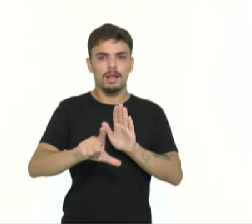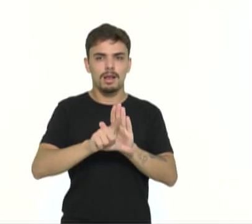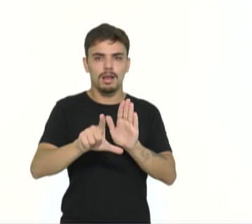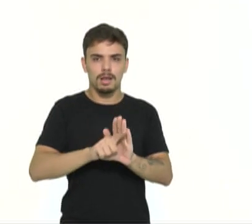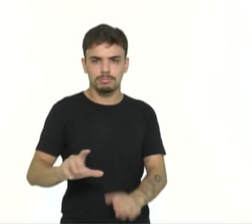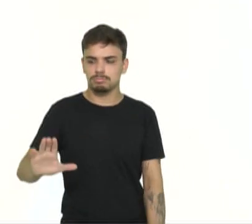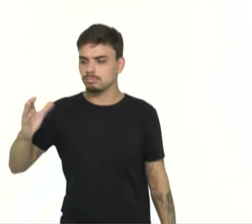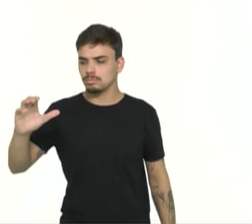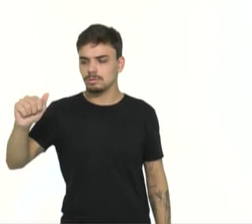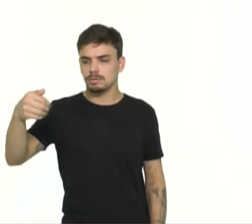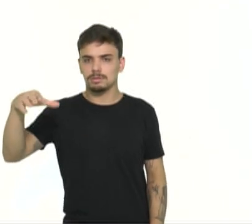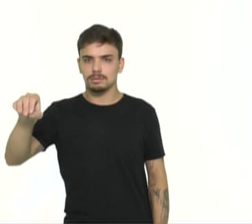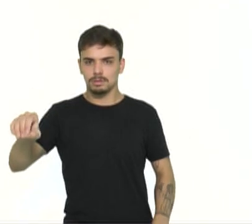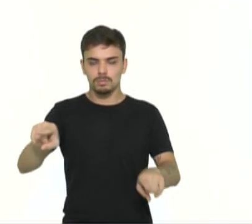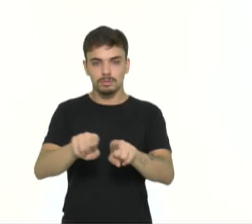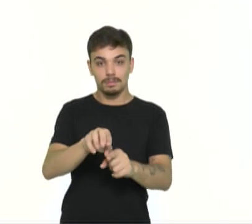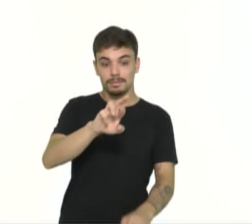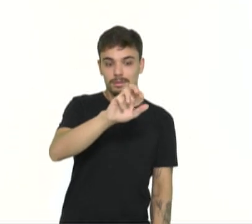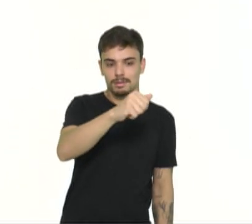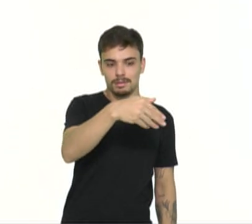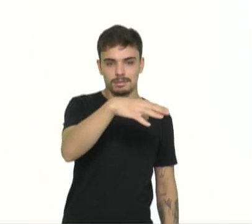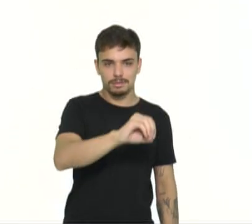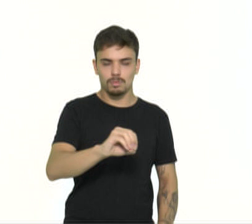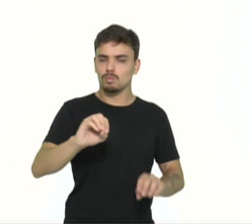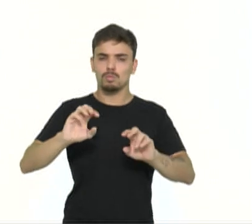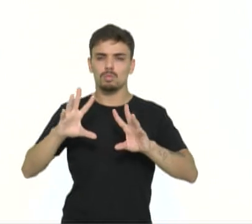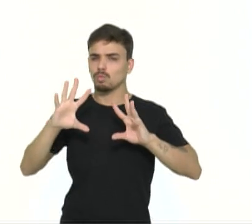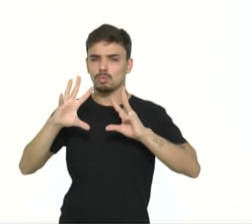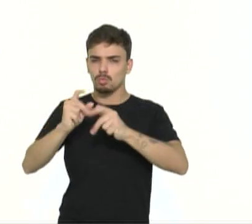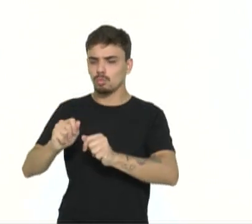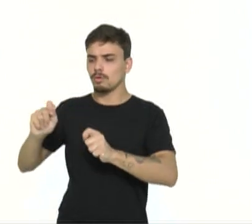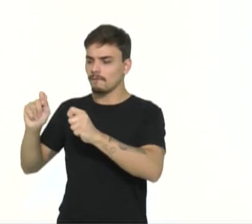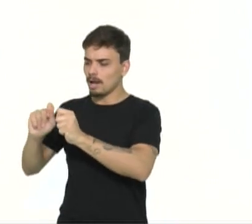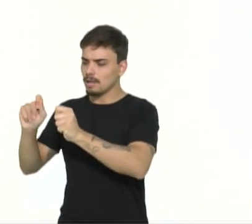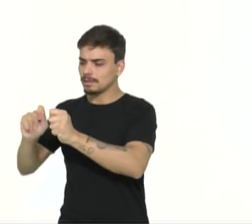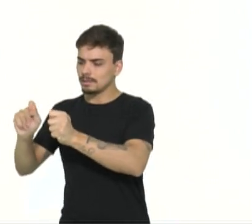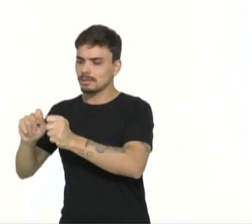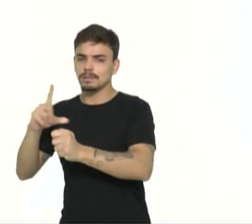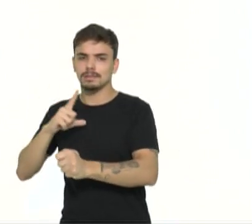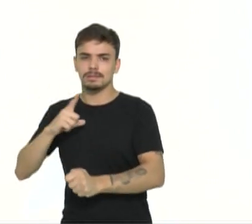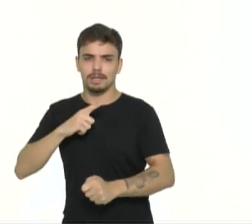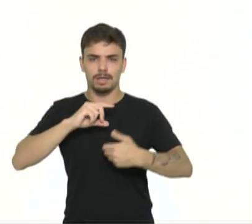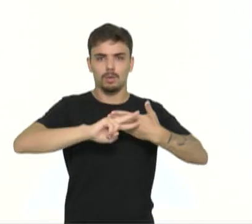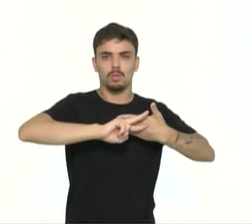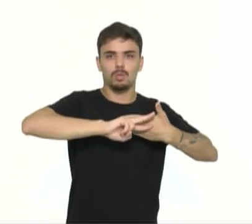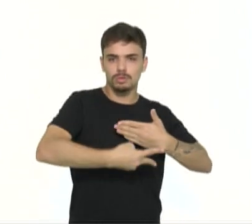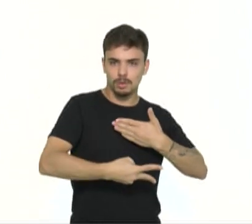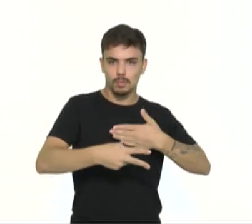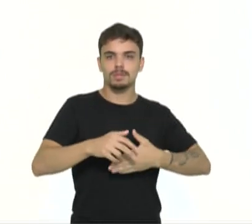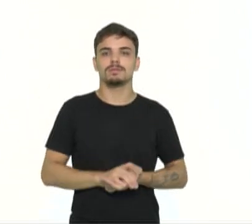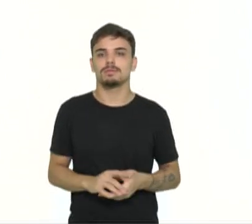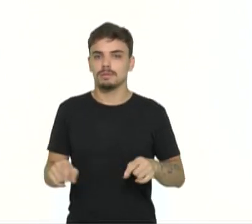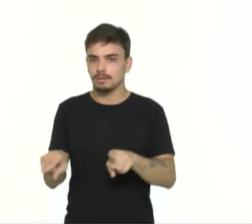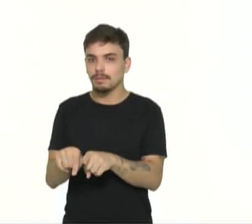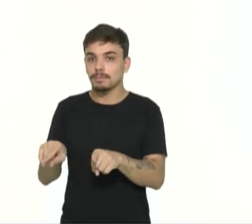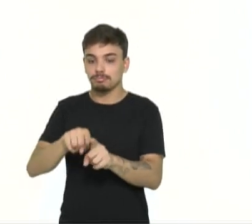reação. Então, toda ação tem uma reação, né? Toda ação tem uma consequência de